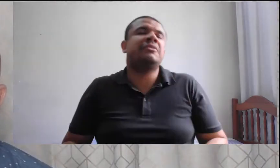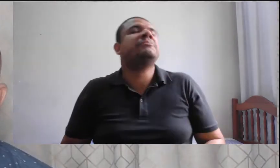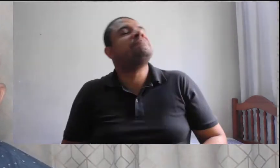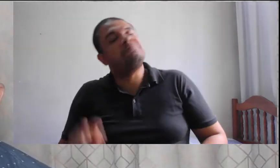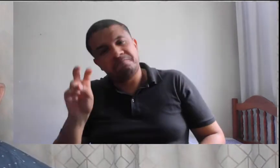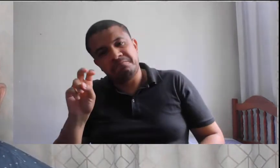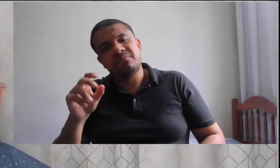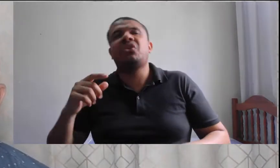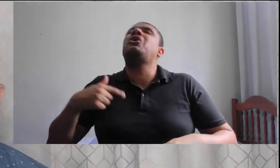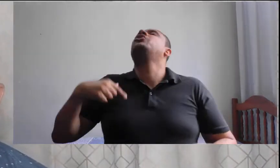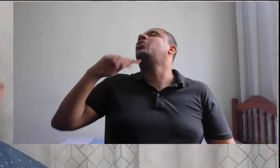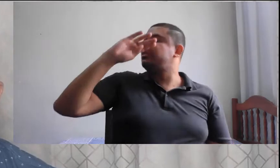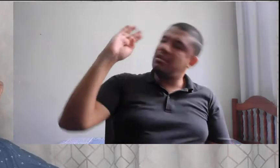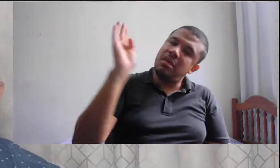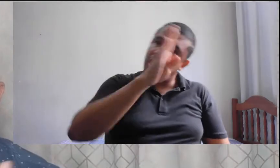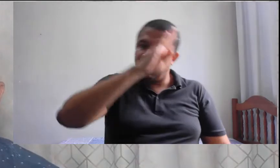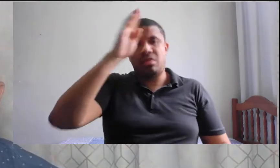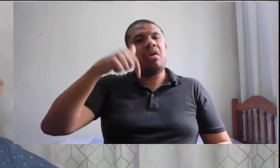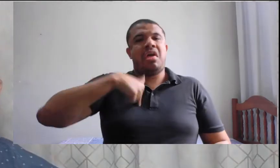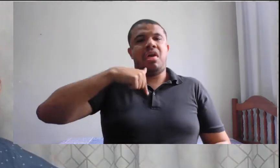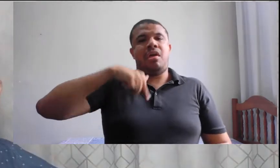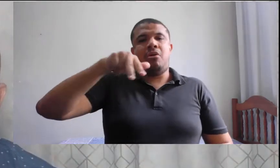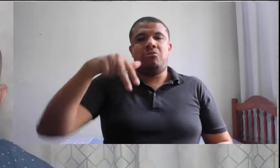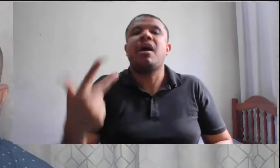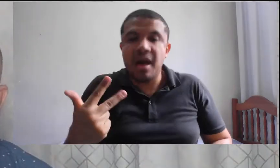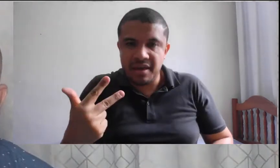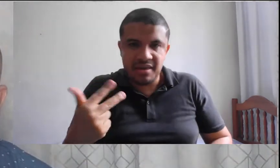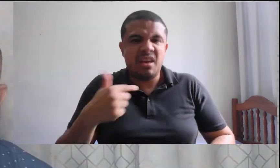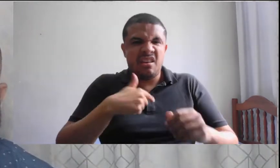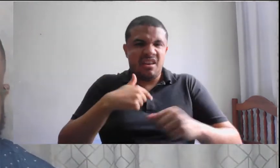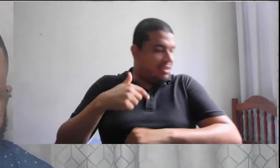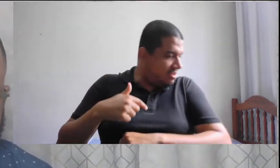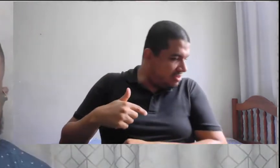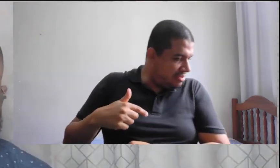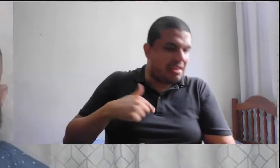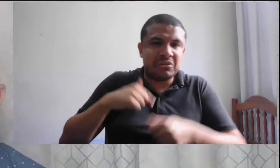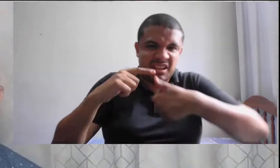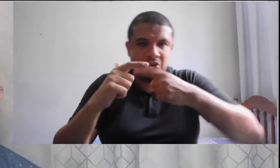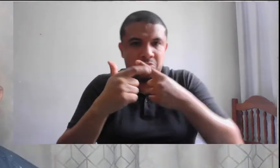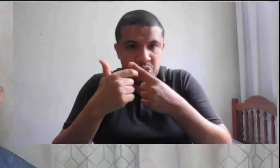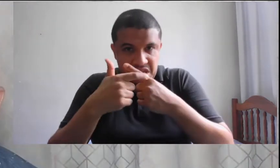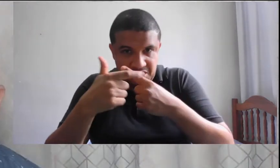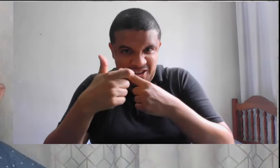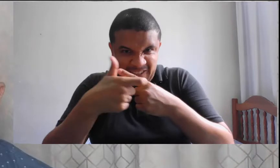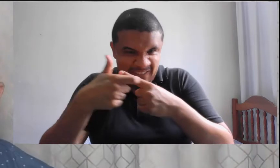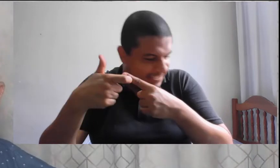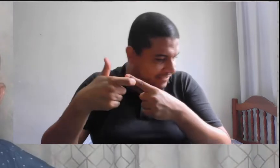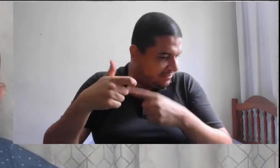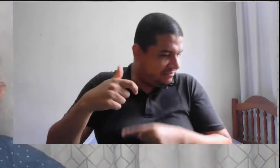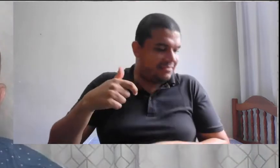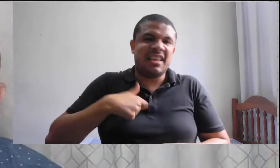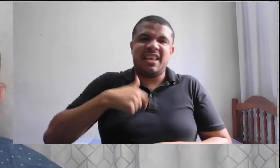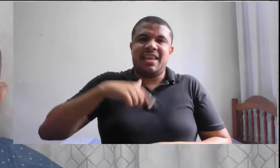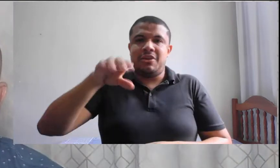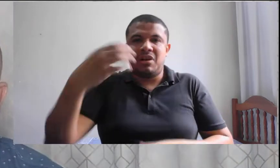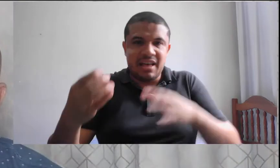Daí nós ficamos muito bêbados e eu caí. Eu tenho até hoje uma cicatriz aqui no meu dedo, porque eu caí